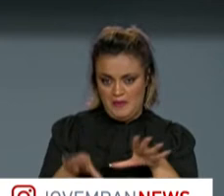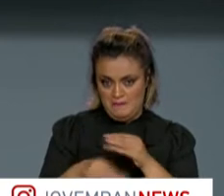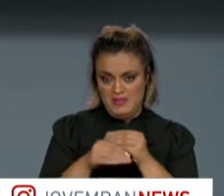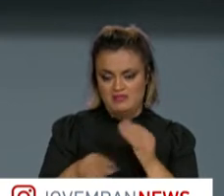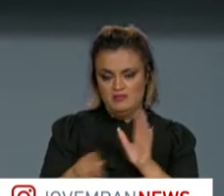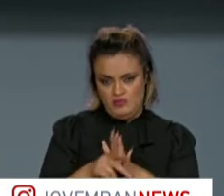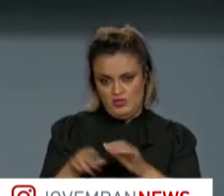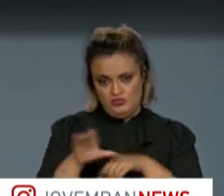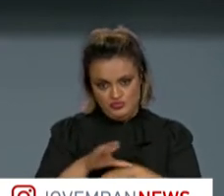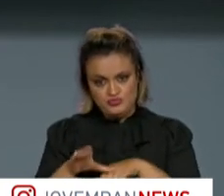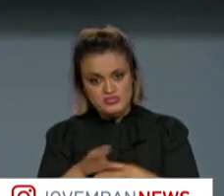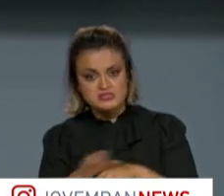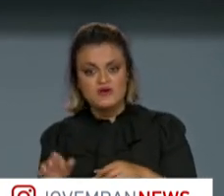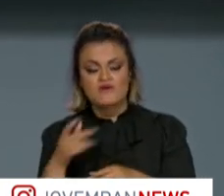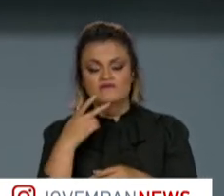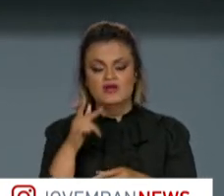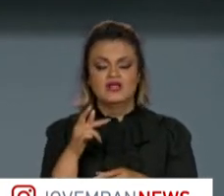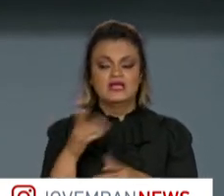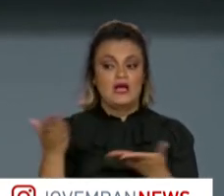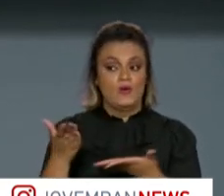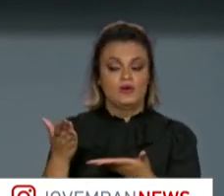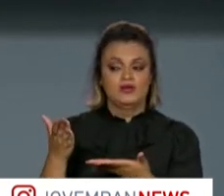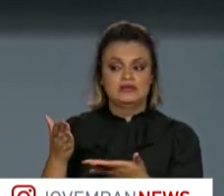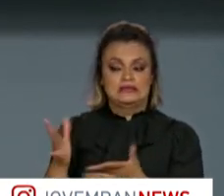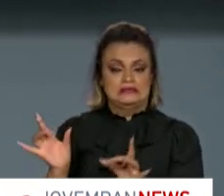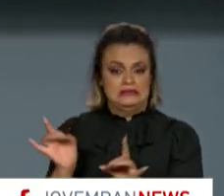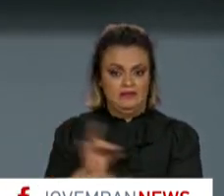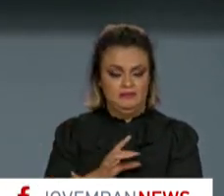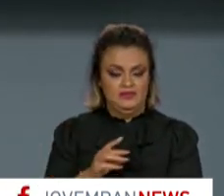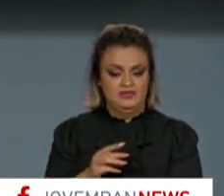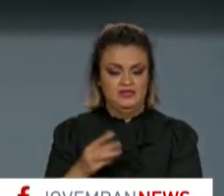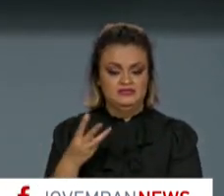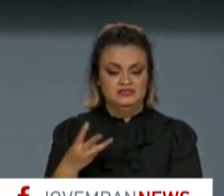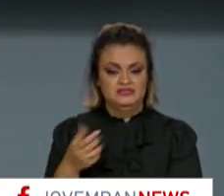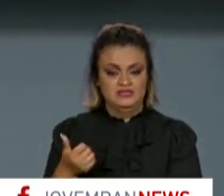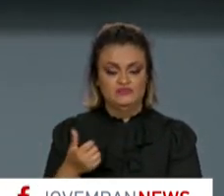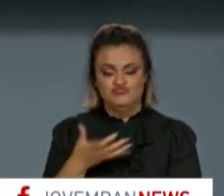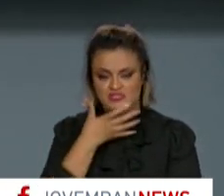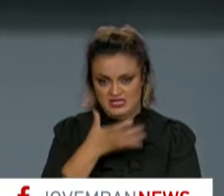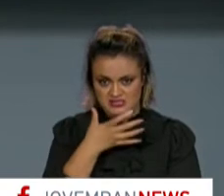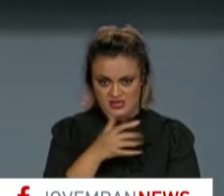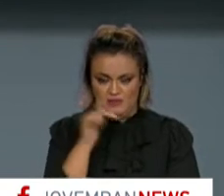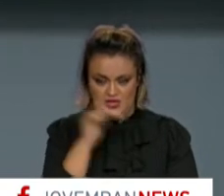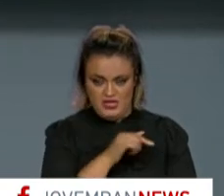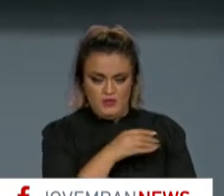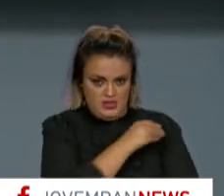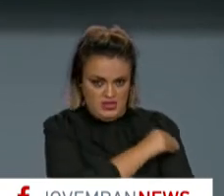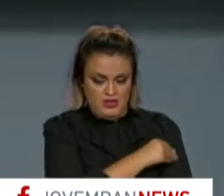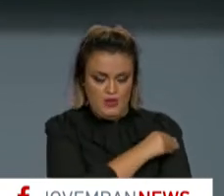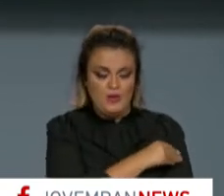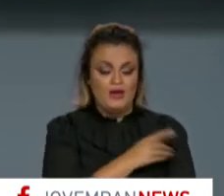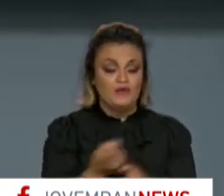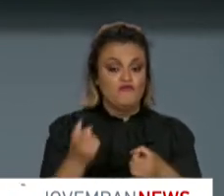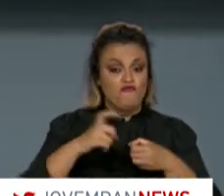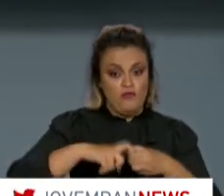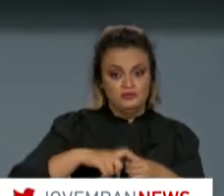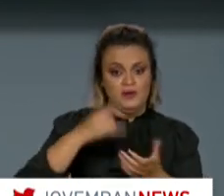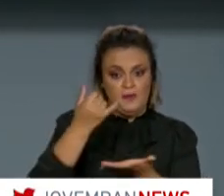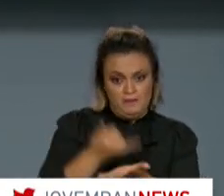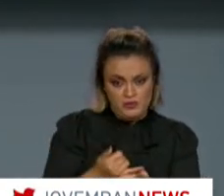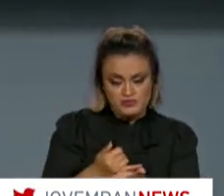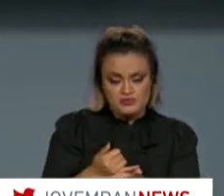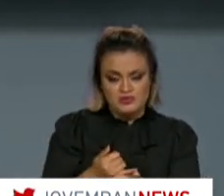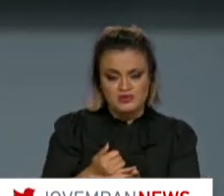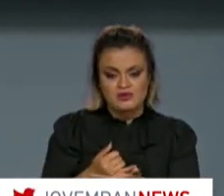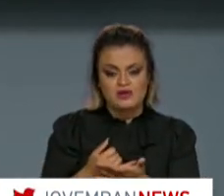pretende é que, com o fim da desoneração previsto para dia 31 de dezembro, quando da reoneração,